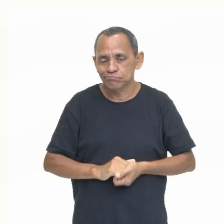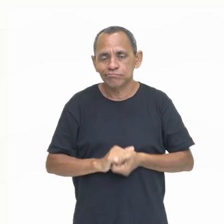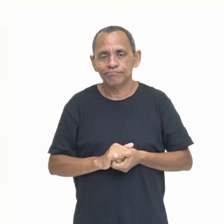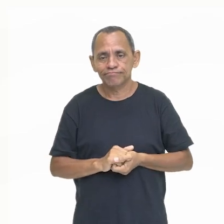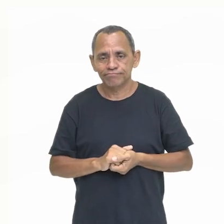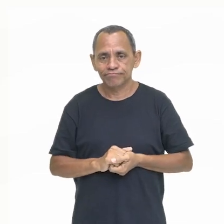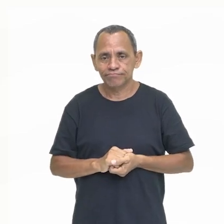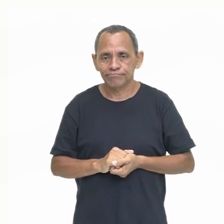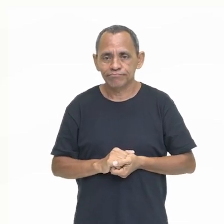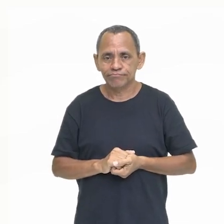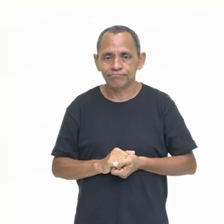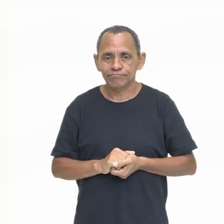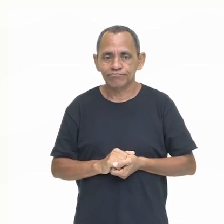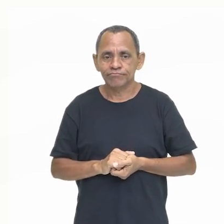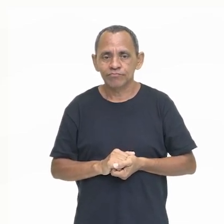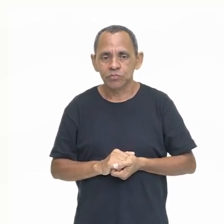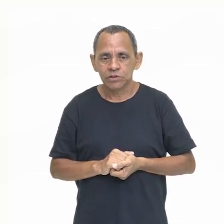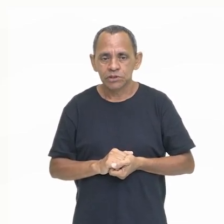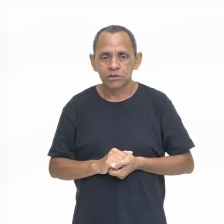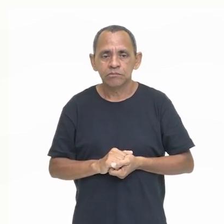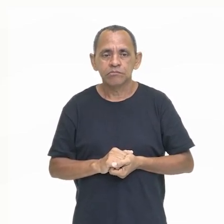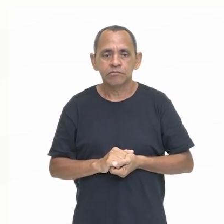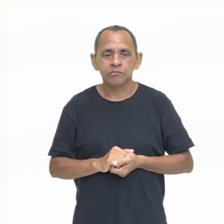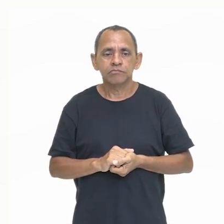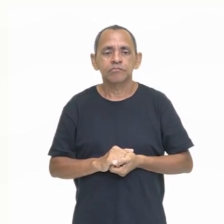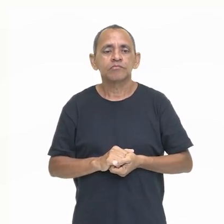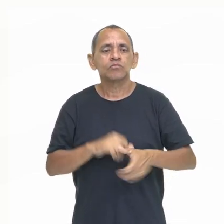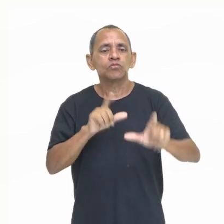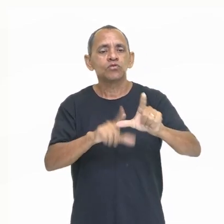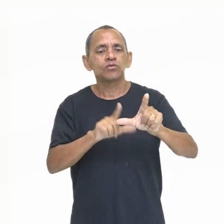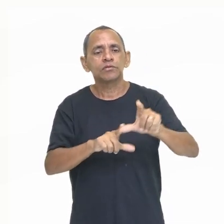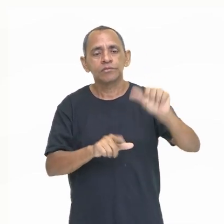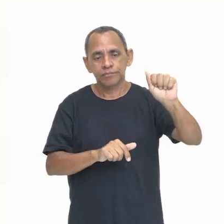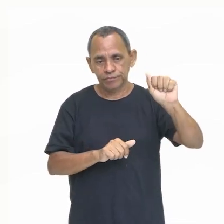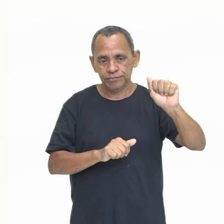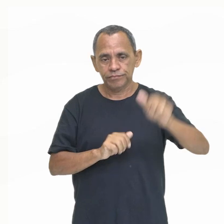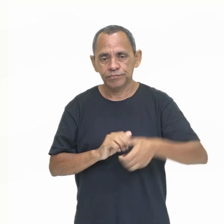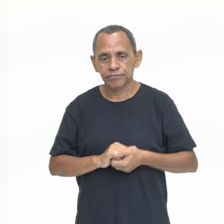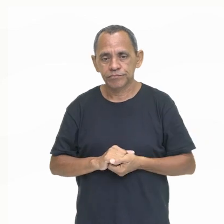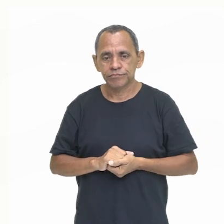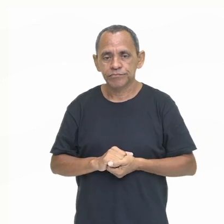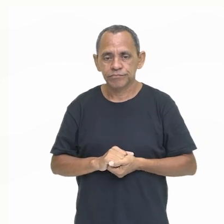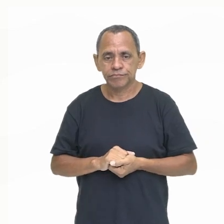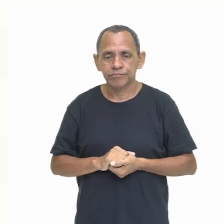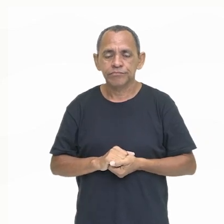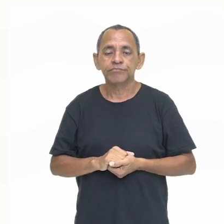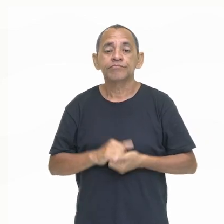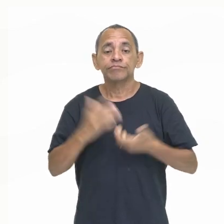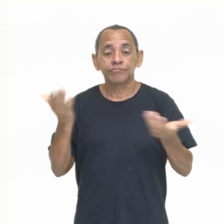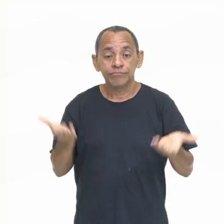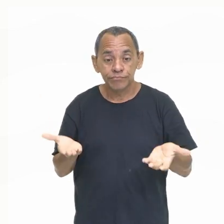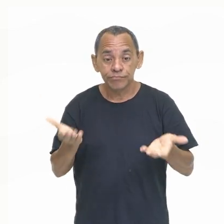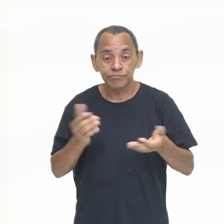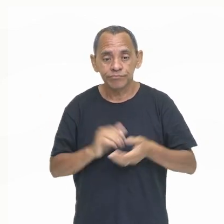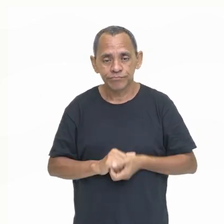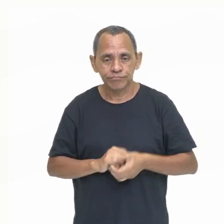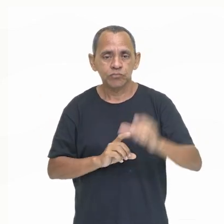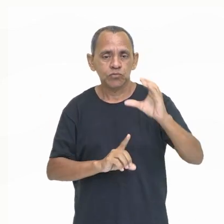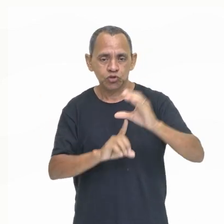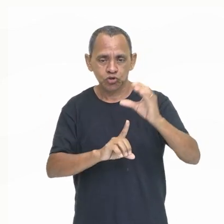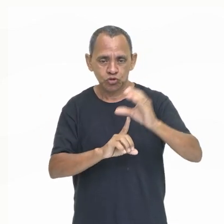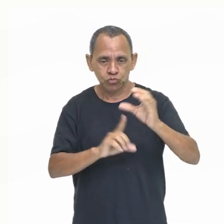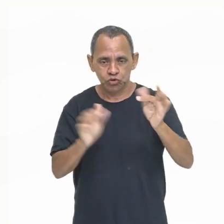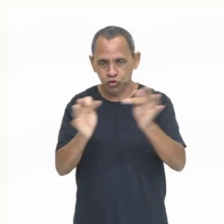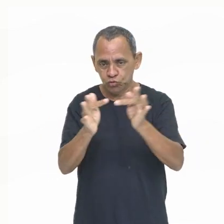certo? Então vem aqui comigo na nossa primeira questão sobre a situação problema. Qual o domínio da